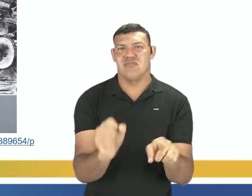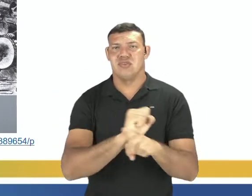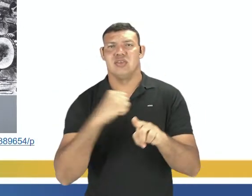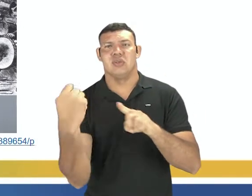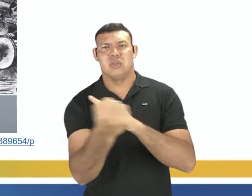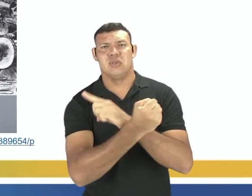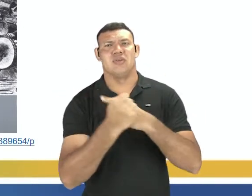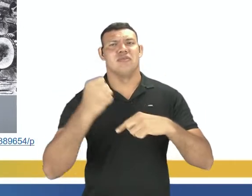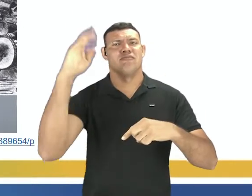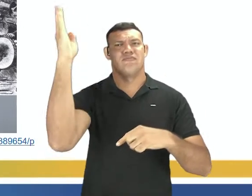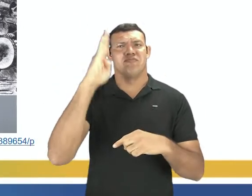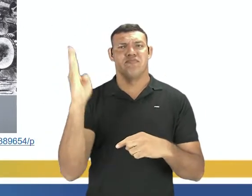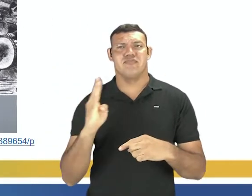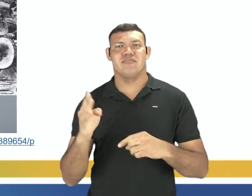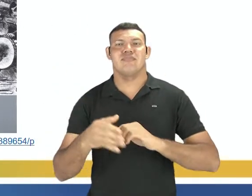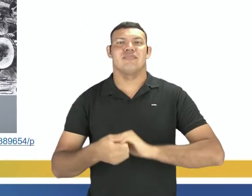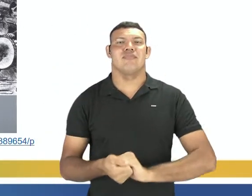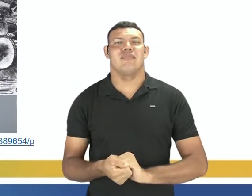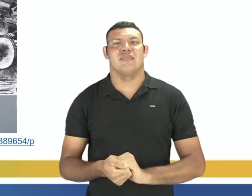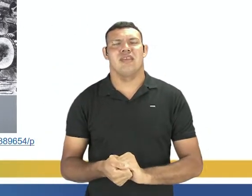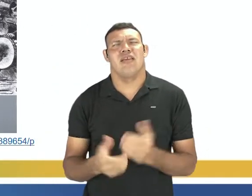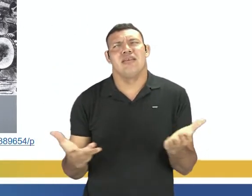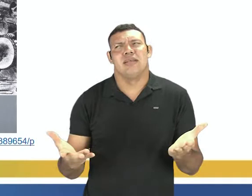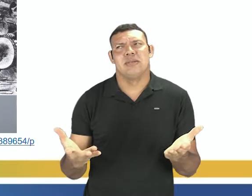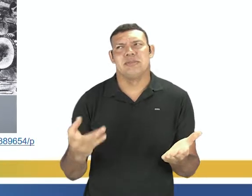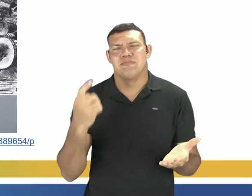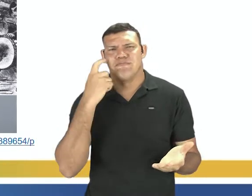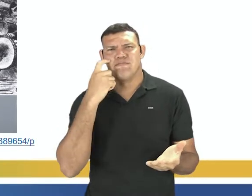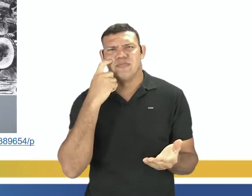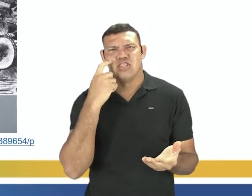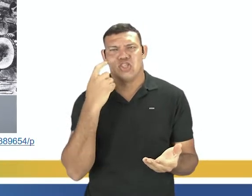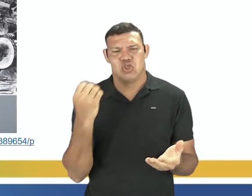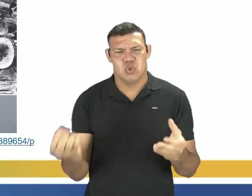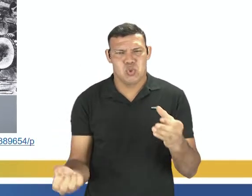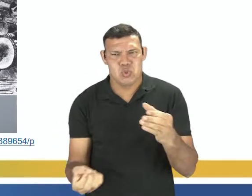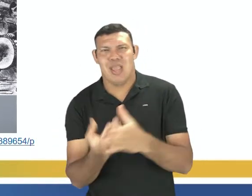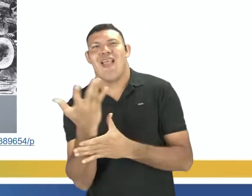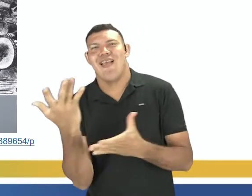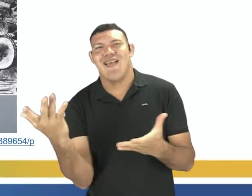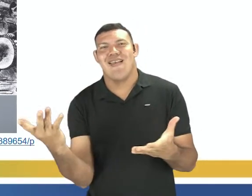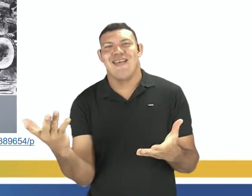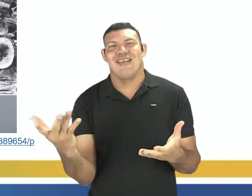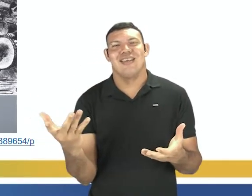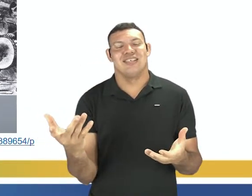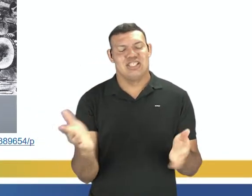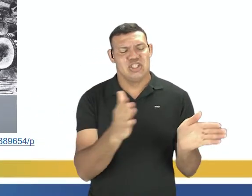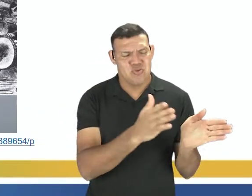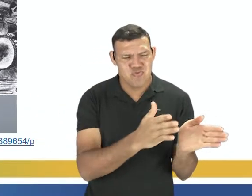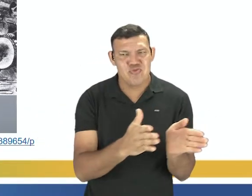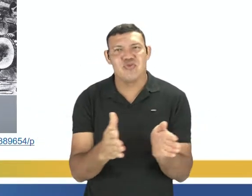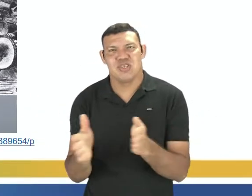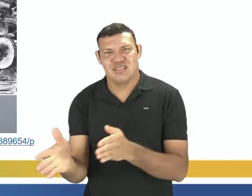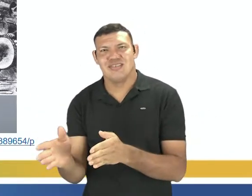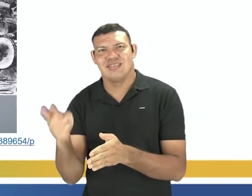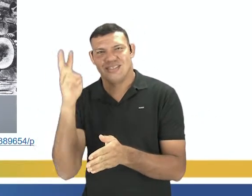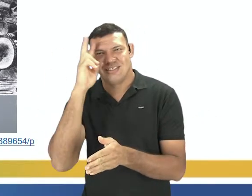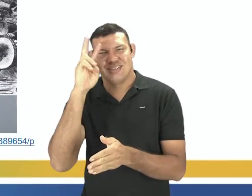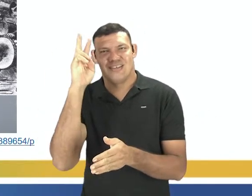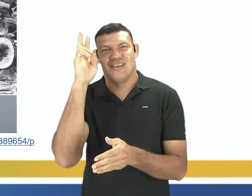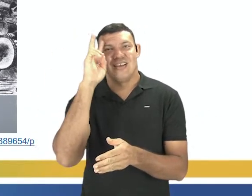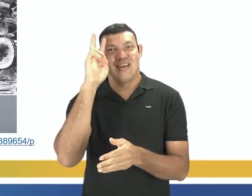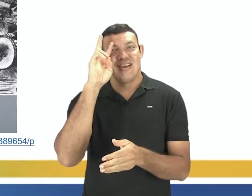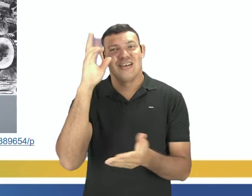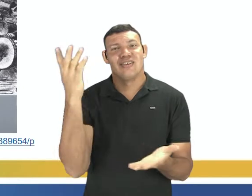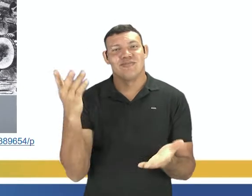assim, paf, né? Não que acontece assim, porque alguns processos históricos, eles já vinham acontecendo, mas a proclamação, ela se